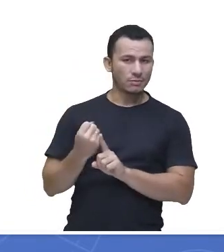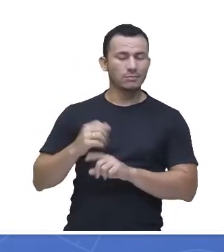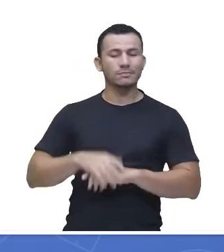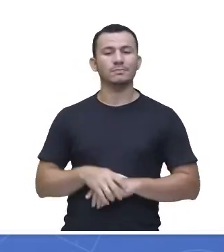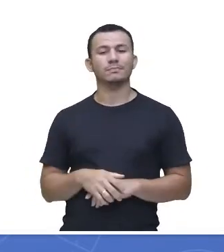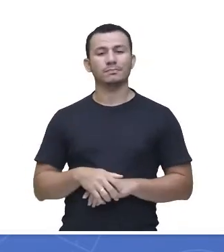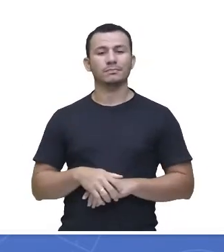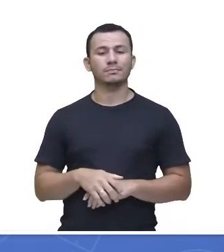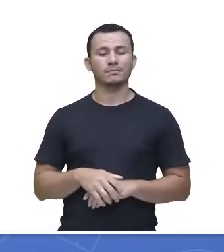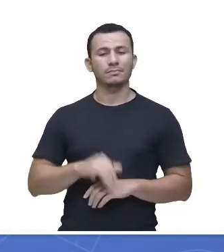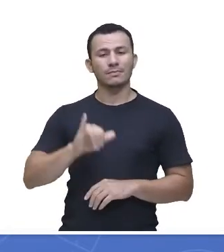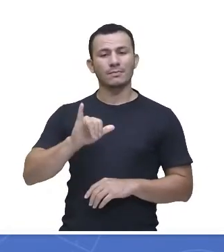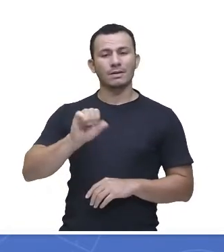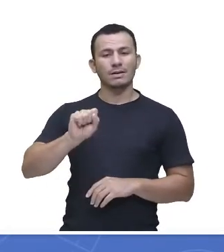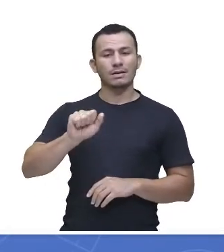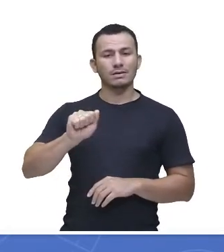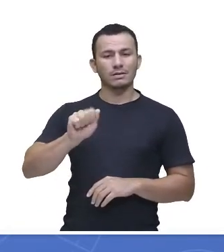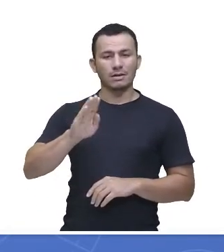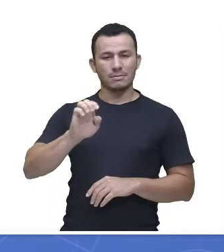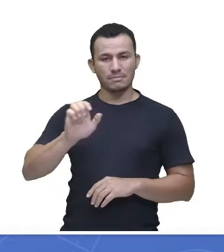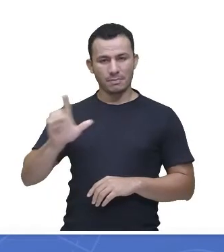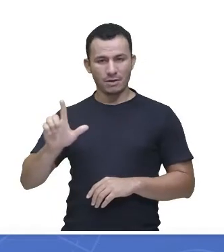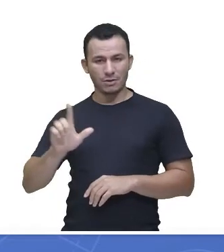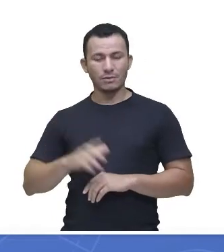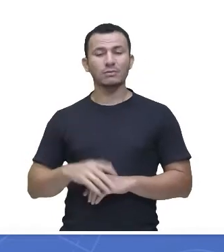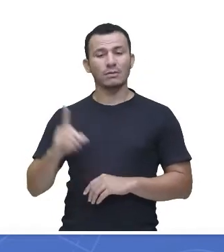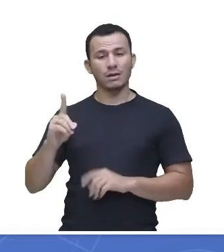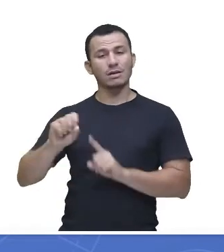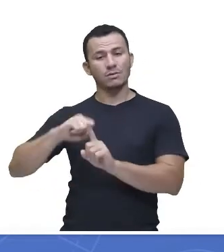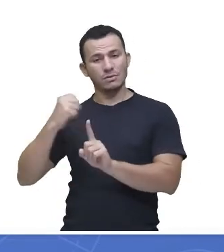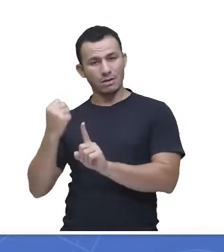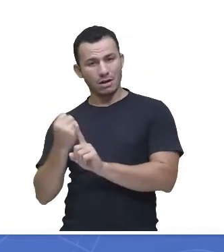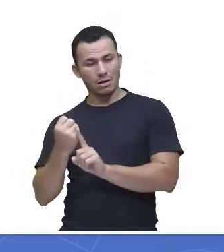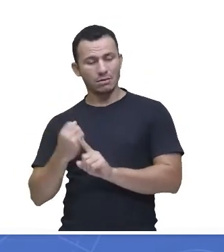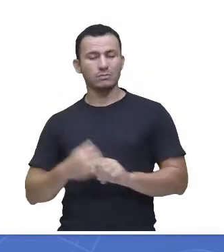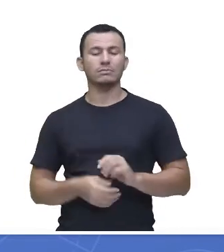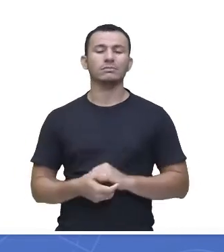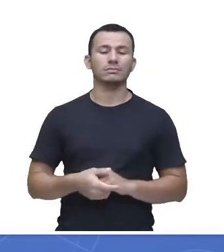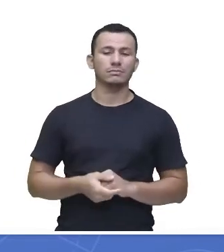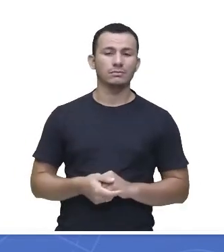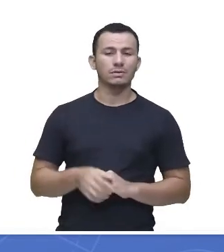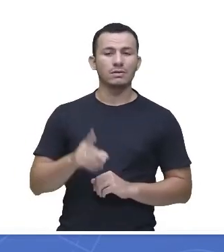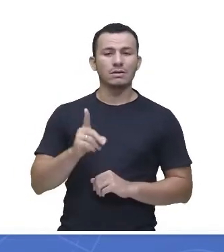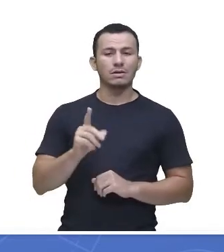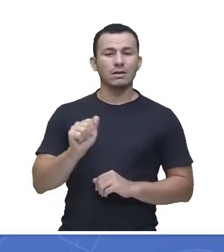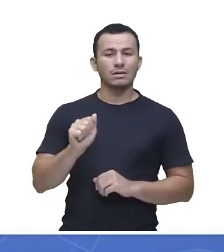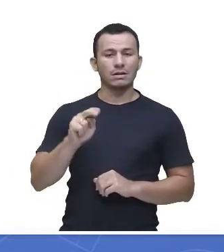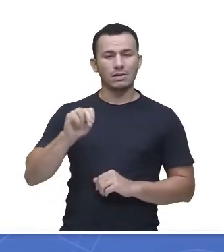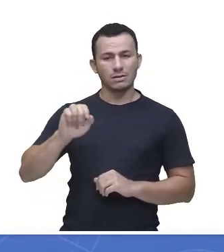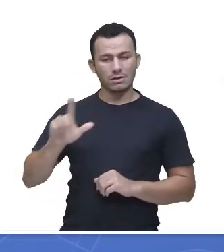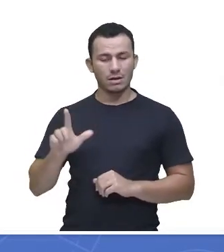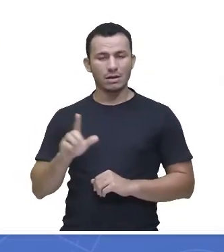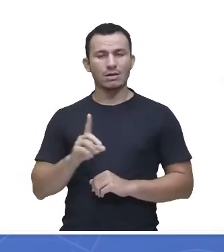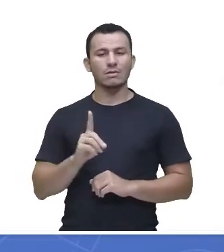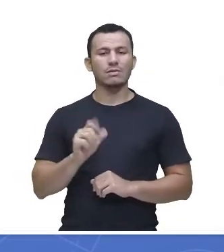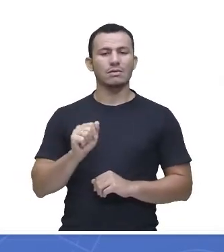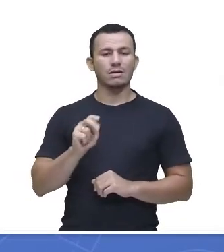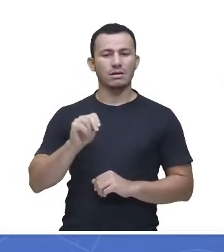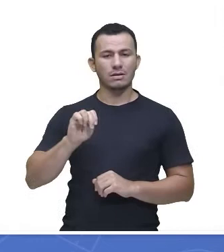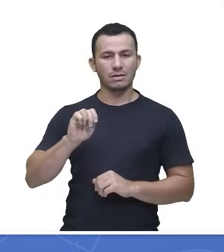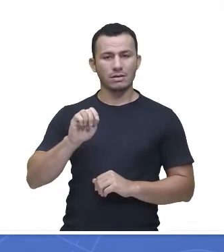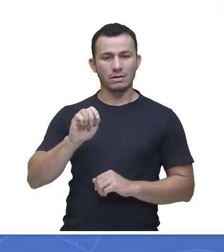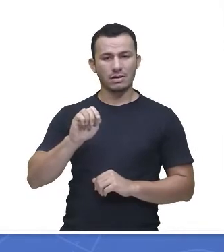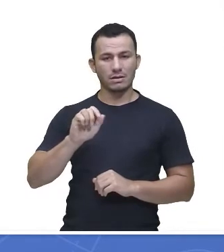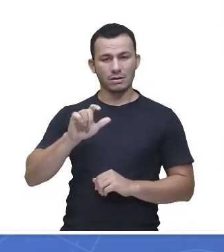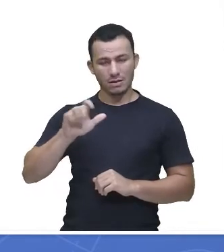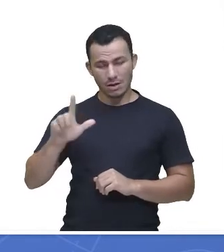pouquinho. A Isabel está dizendo que é a letra D, social. Temos que analisar bem. Daniel, Isabelle,